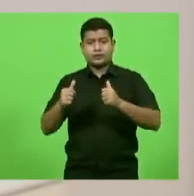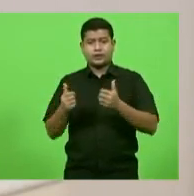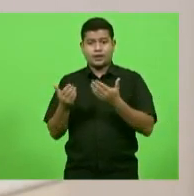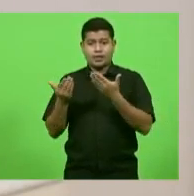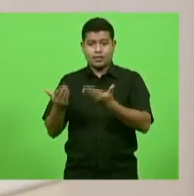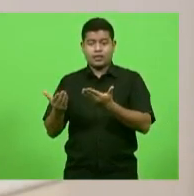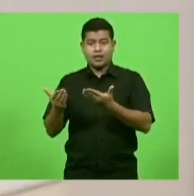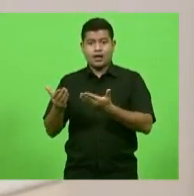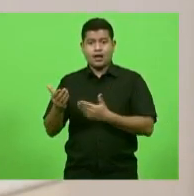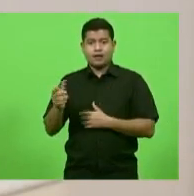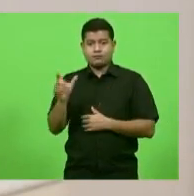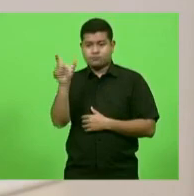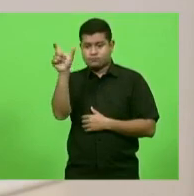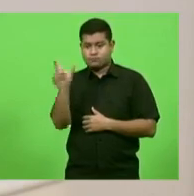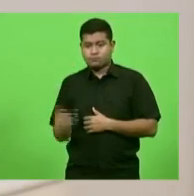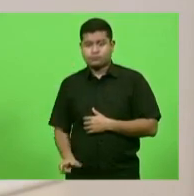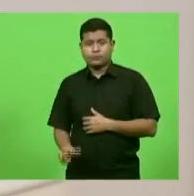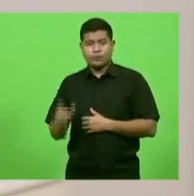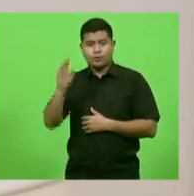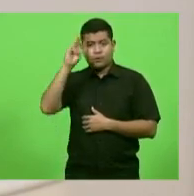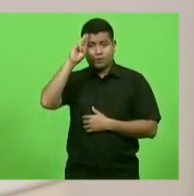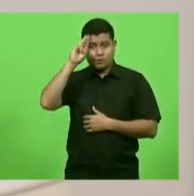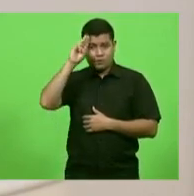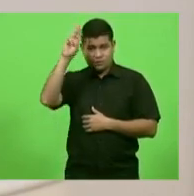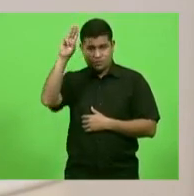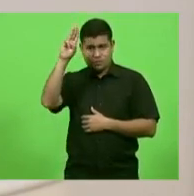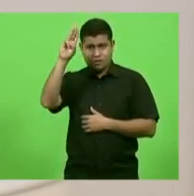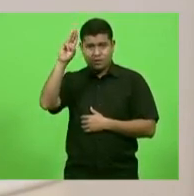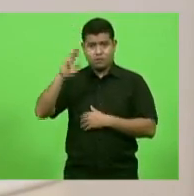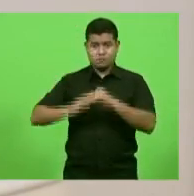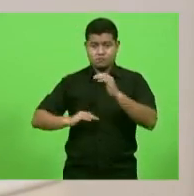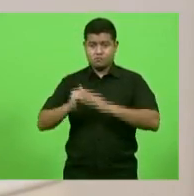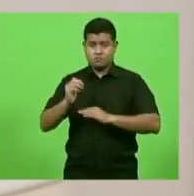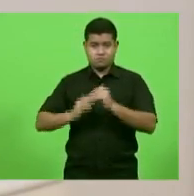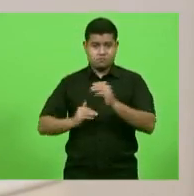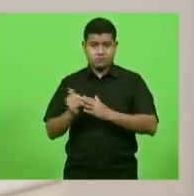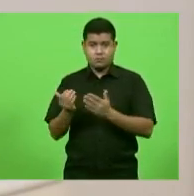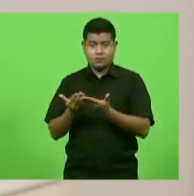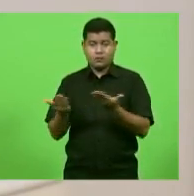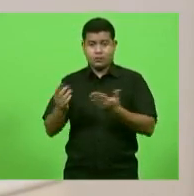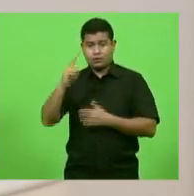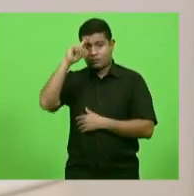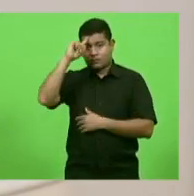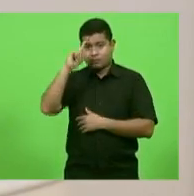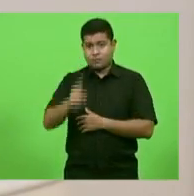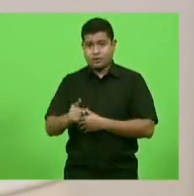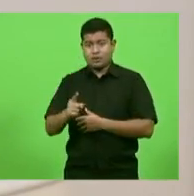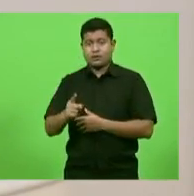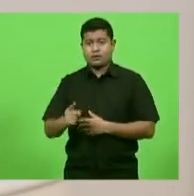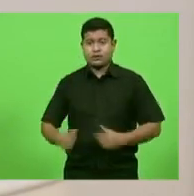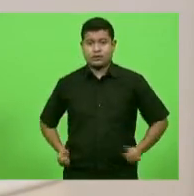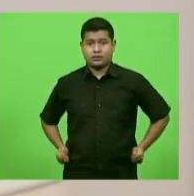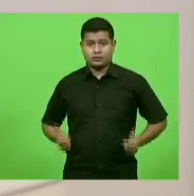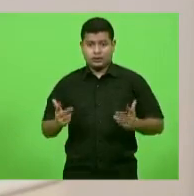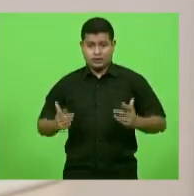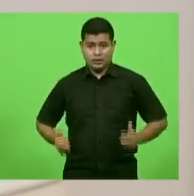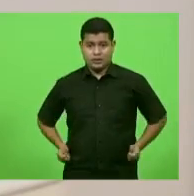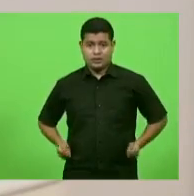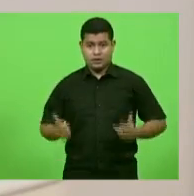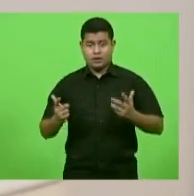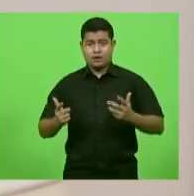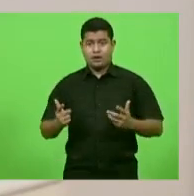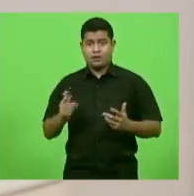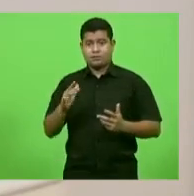do senhor governador do Estado acerca da ordenação de despesas sem observância das